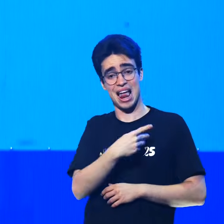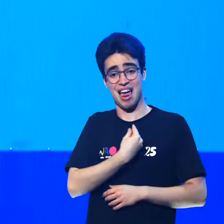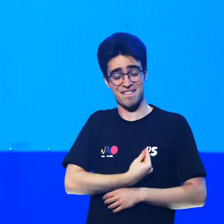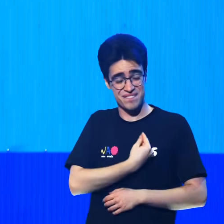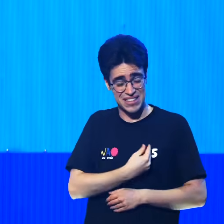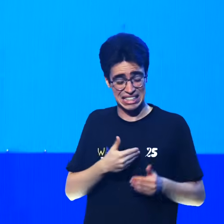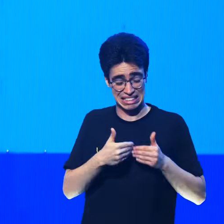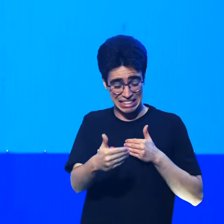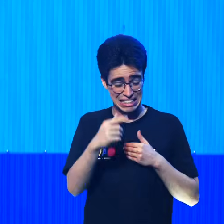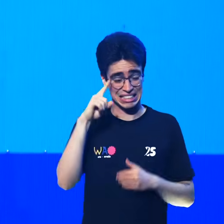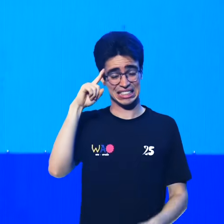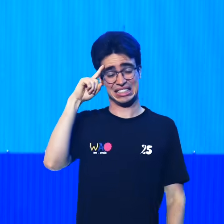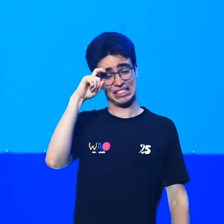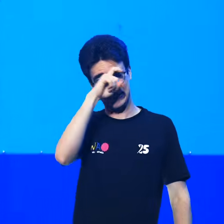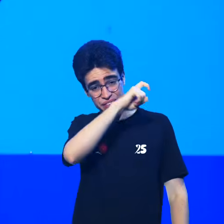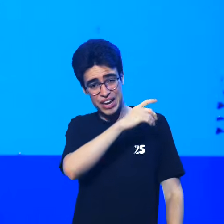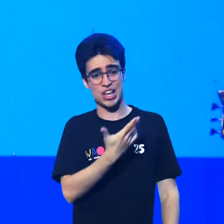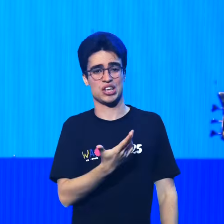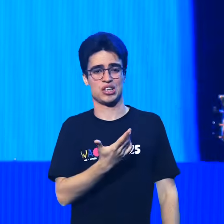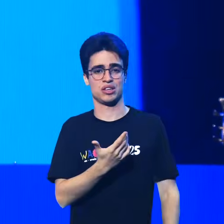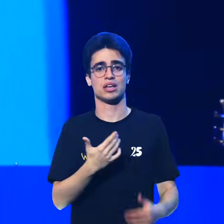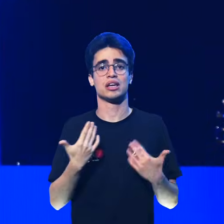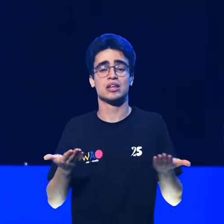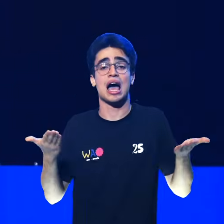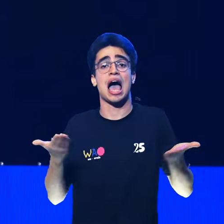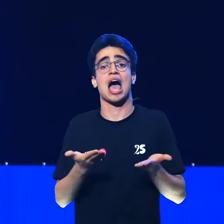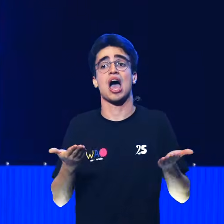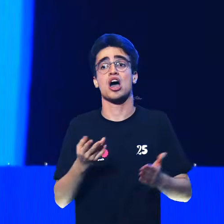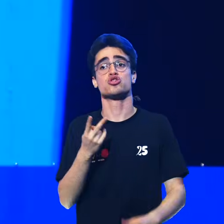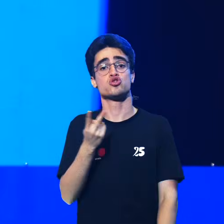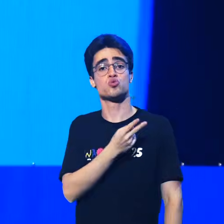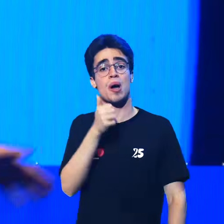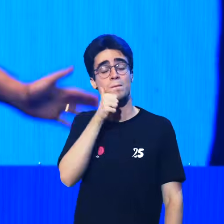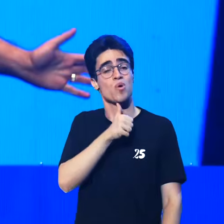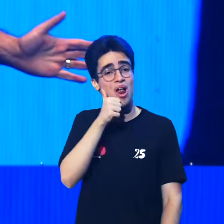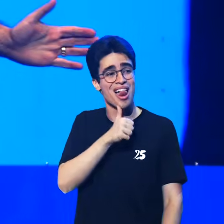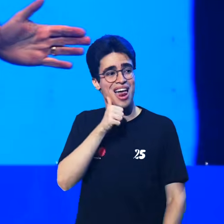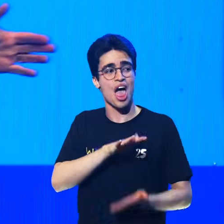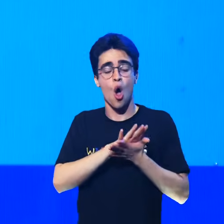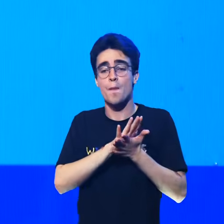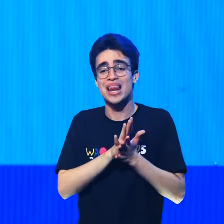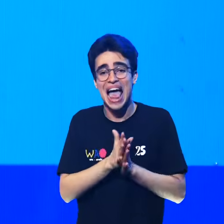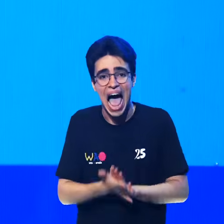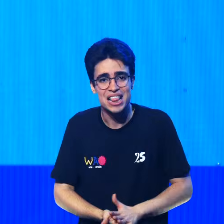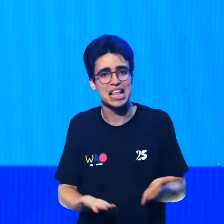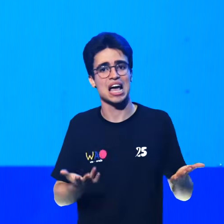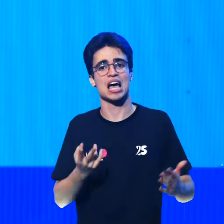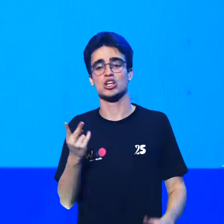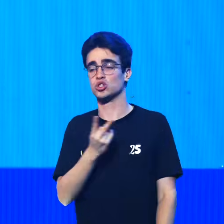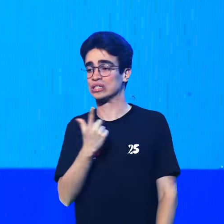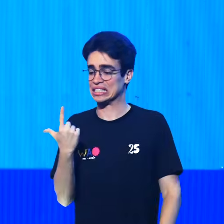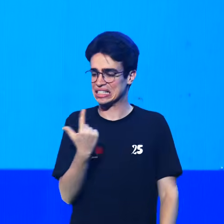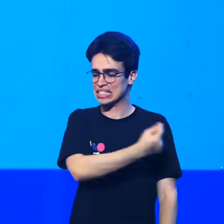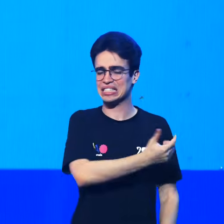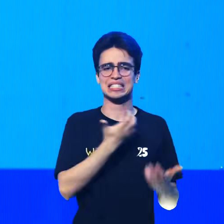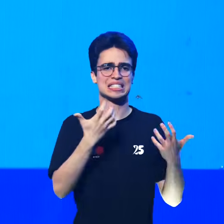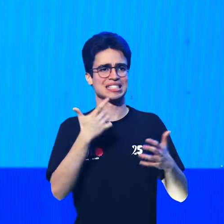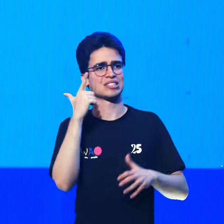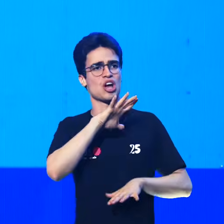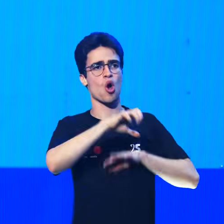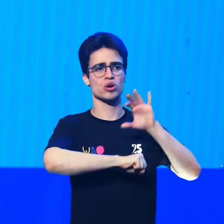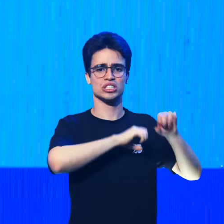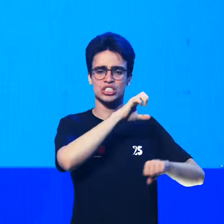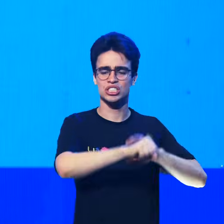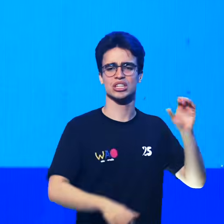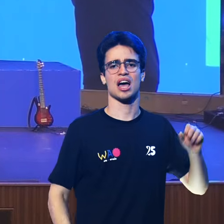dura. E de repente agora duas mulheres humilhadas saíram na esperança de conquistar, com uma